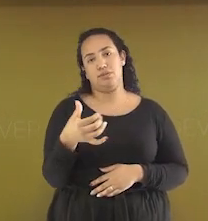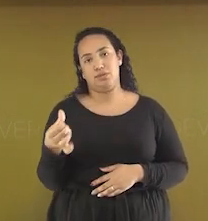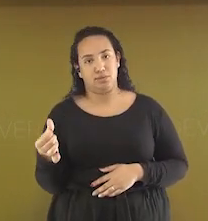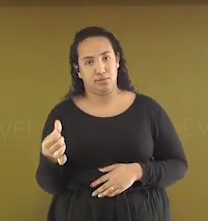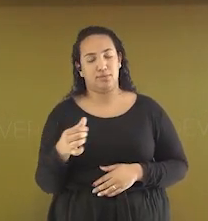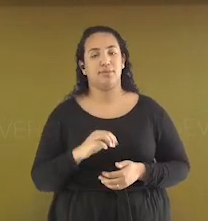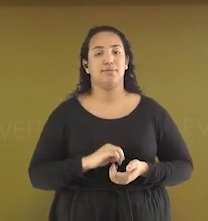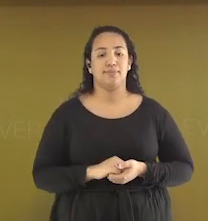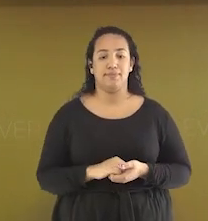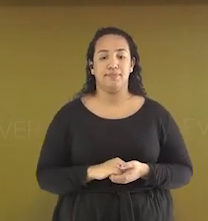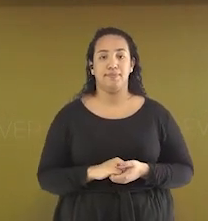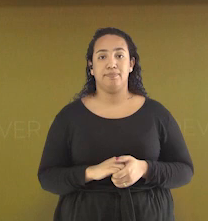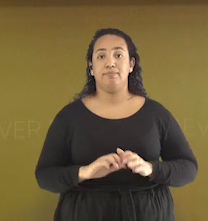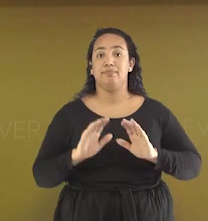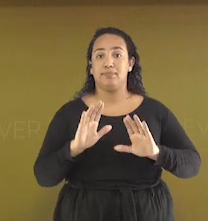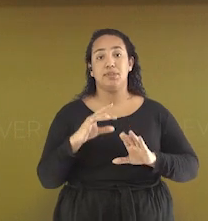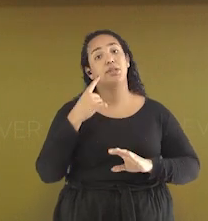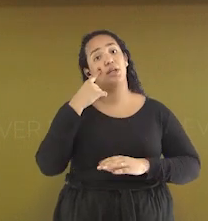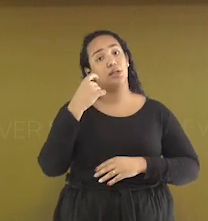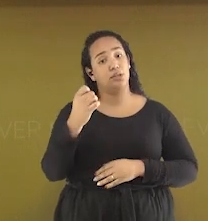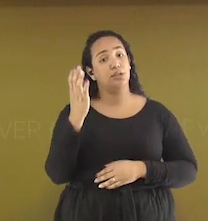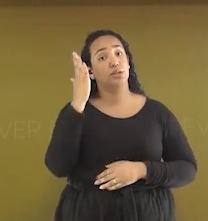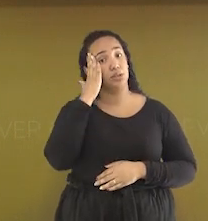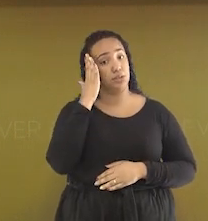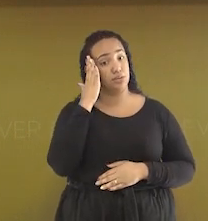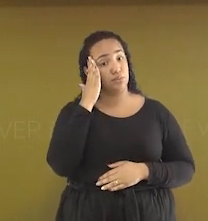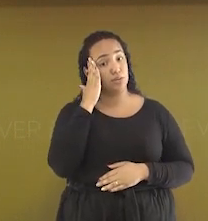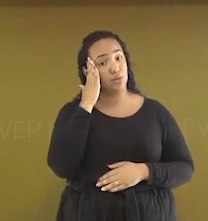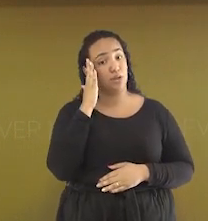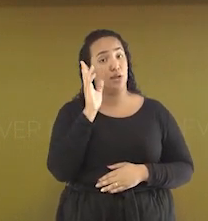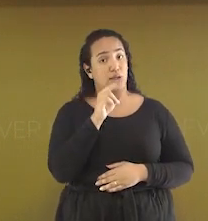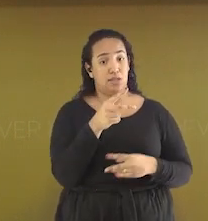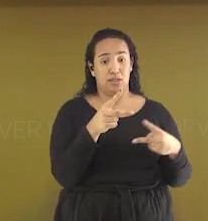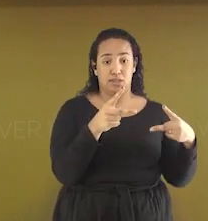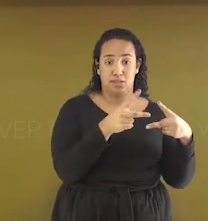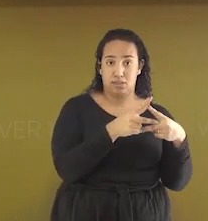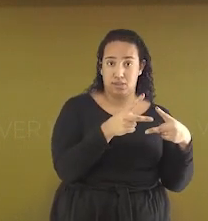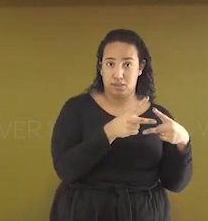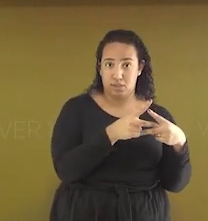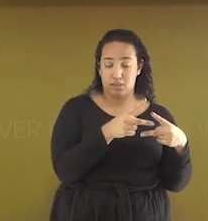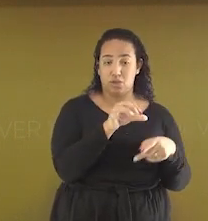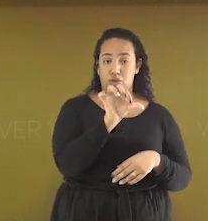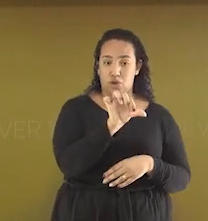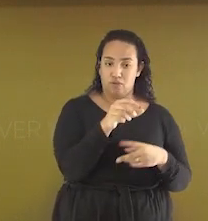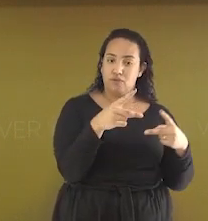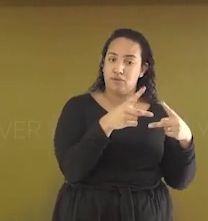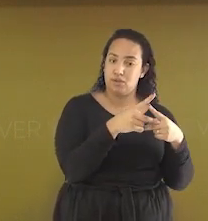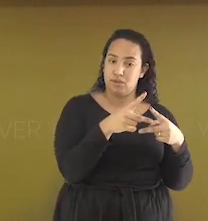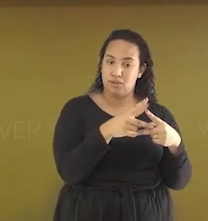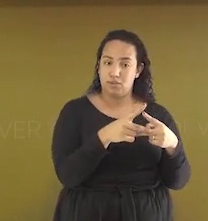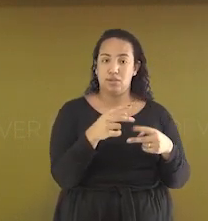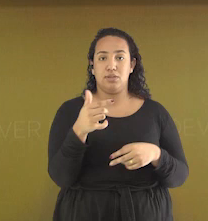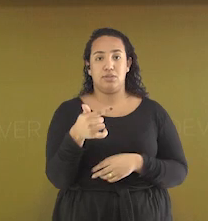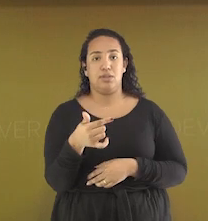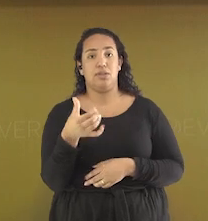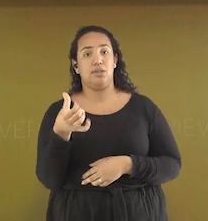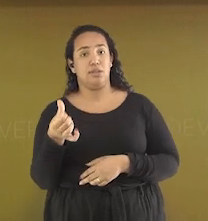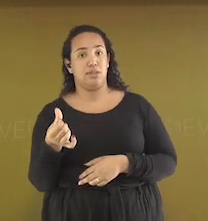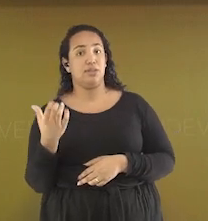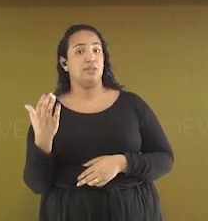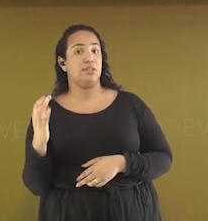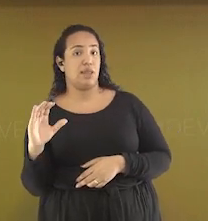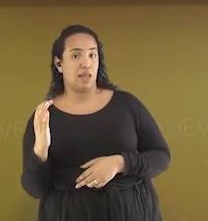9,76, certo? Mas que é interessante saber que o nome do número é 9 inteiros e